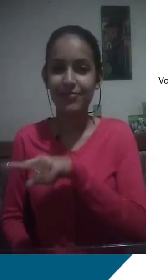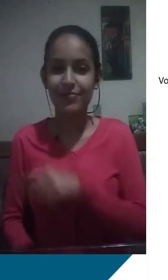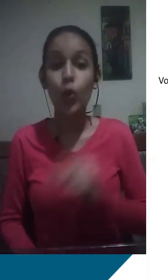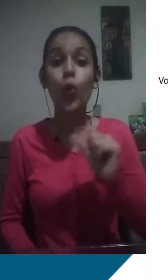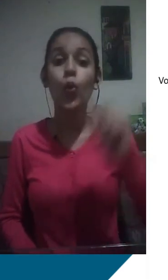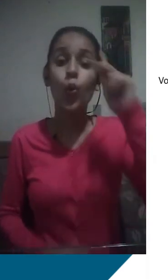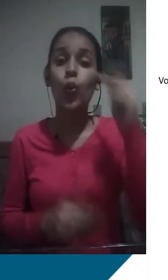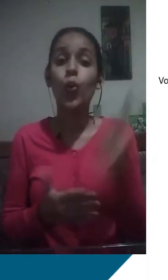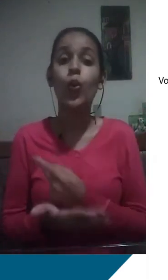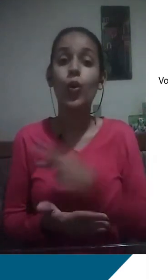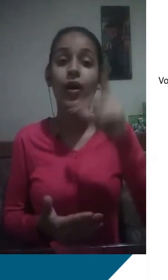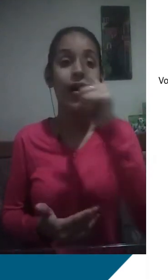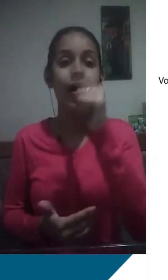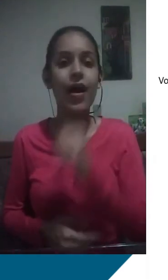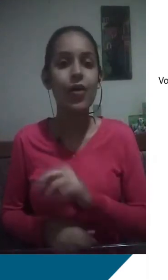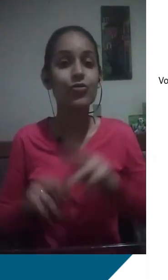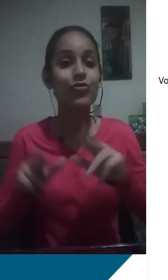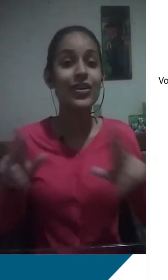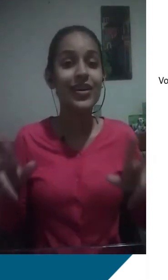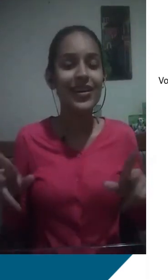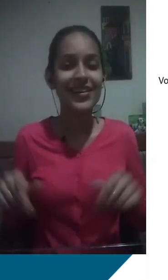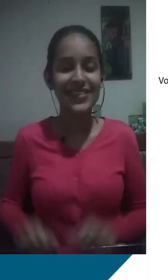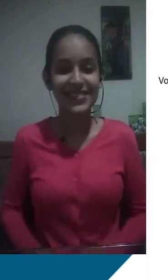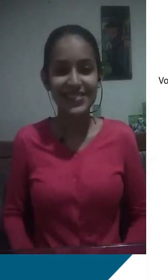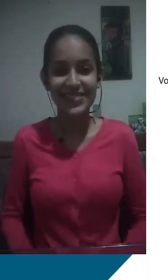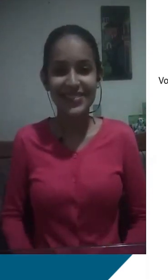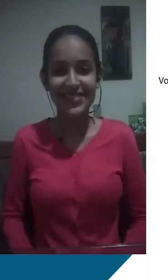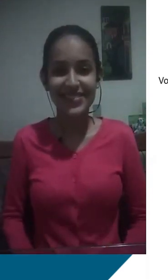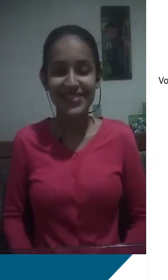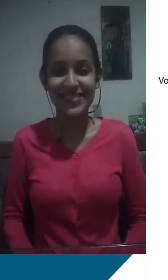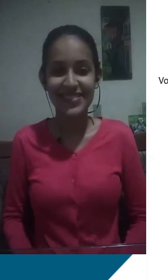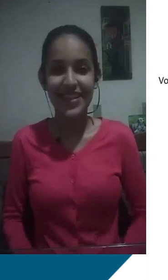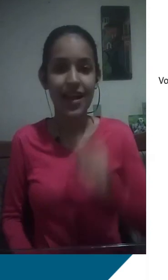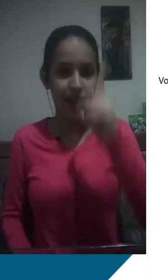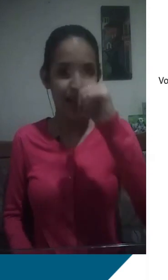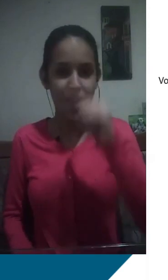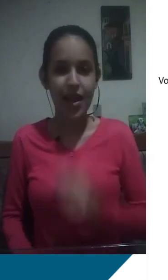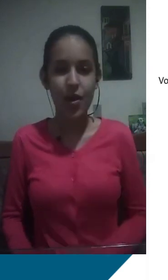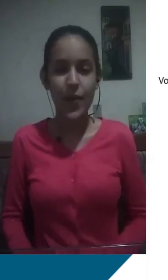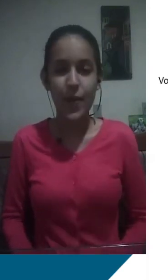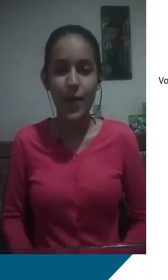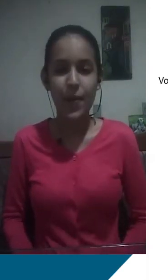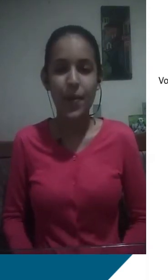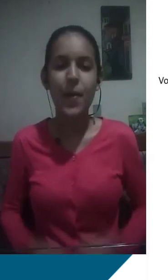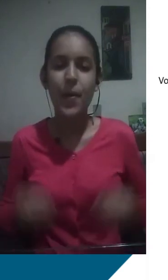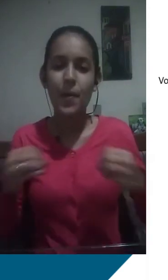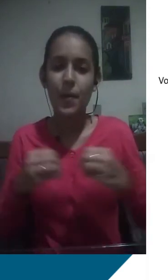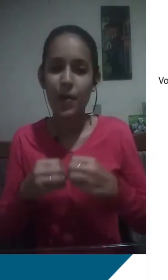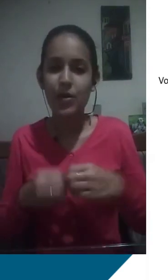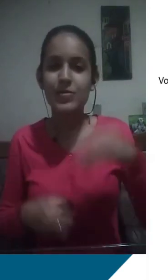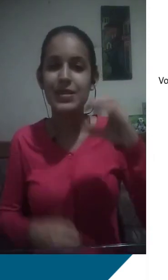curioso. A água está perto do 0 graus Celsius. Eu vou começar a aquecer a água, ela